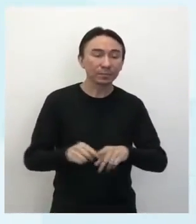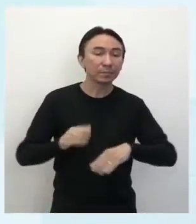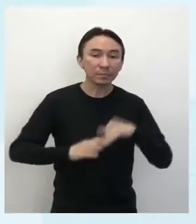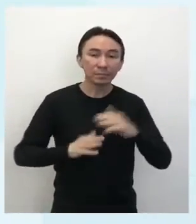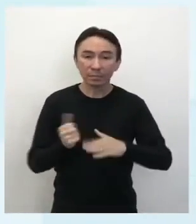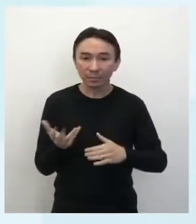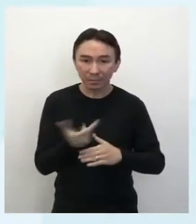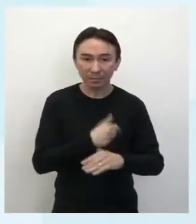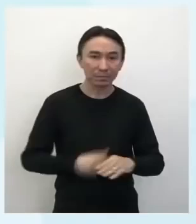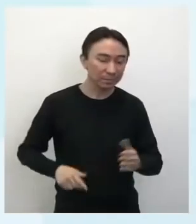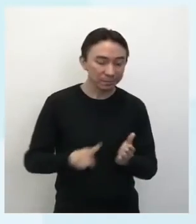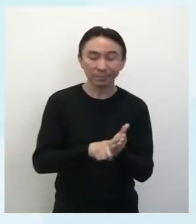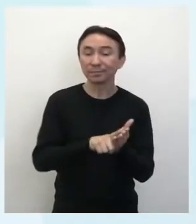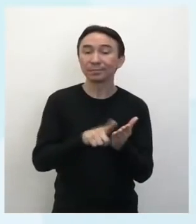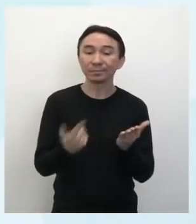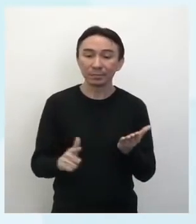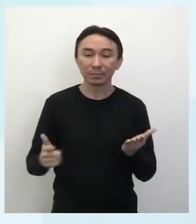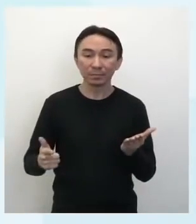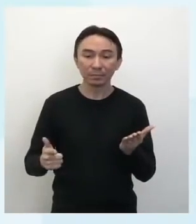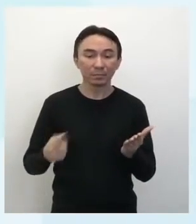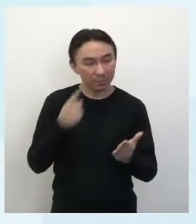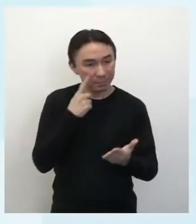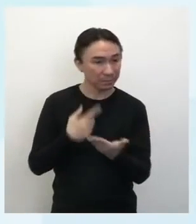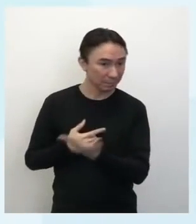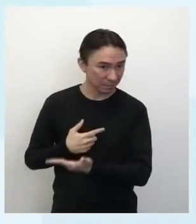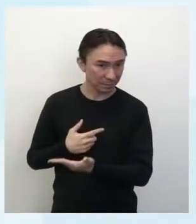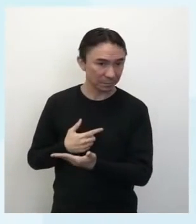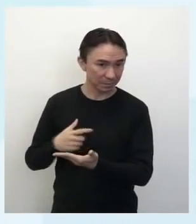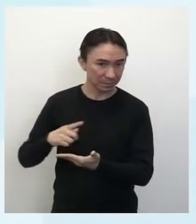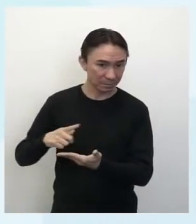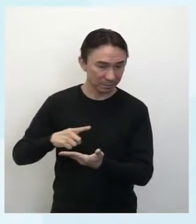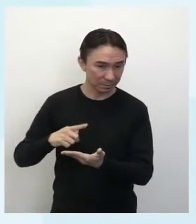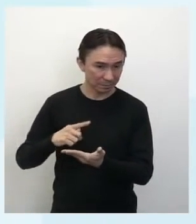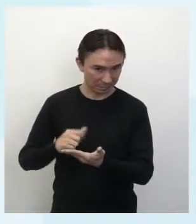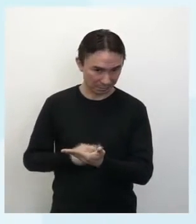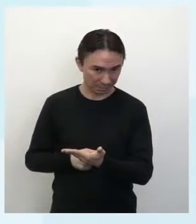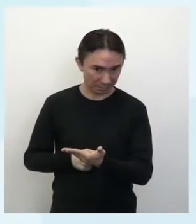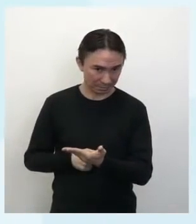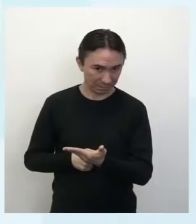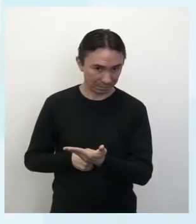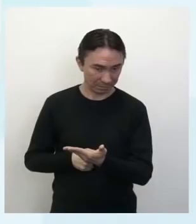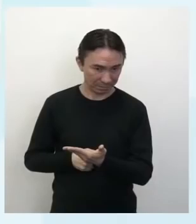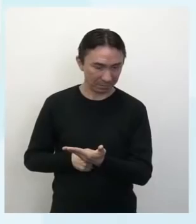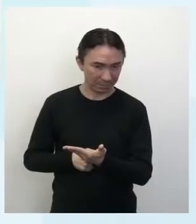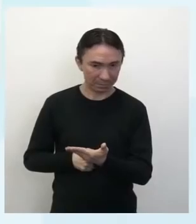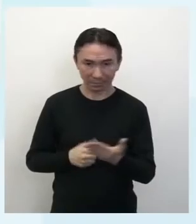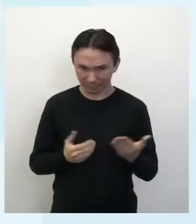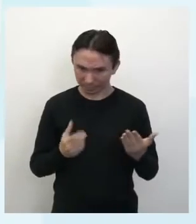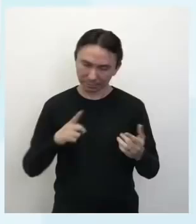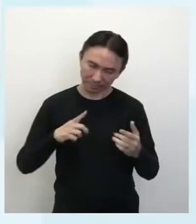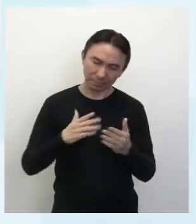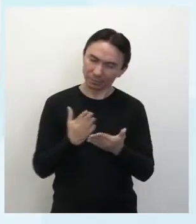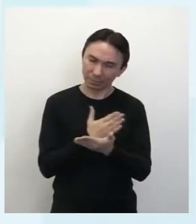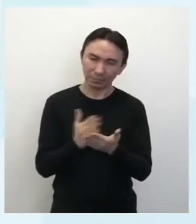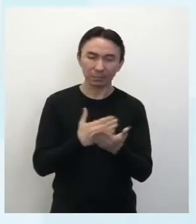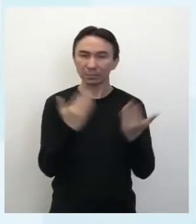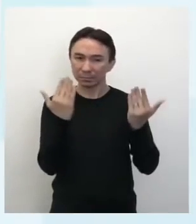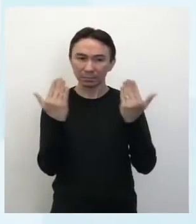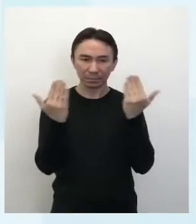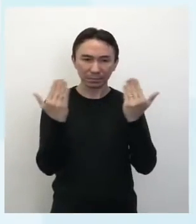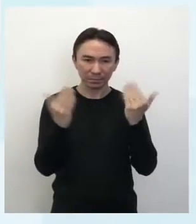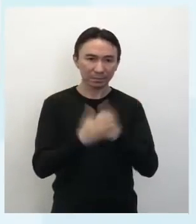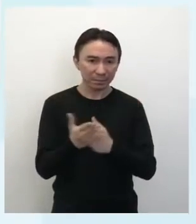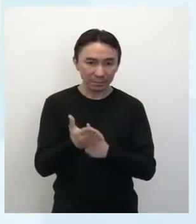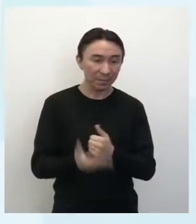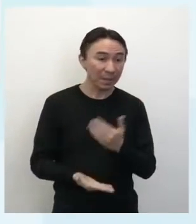trabalhar comparativo na aula de hoje, e os sufixos e prefixos, tá? Então, formas de comparativa. Bom, se você perdeu